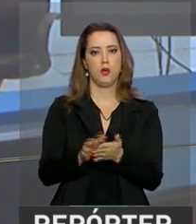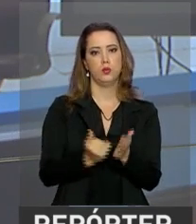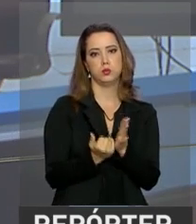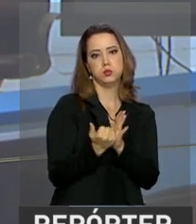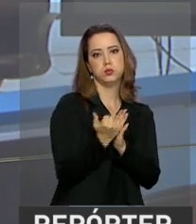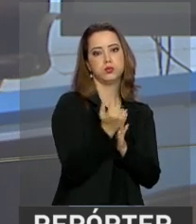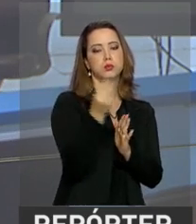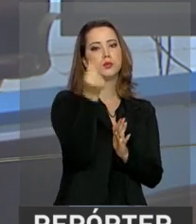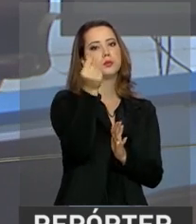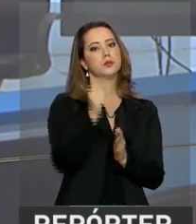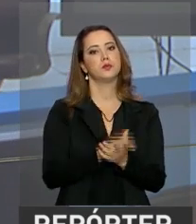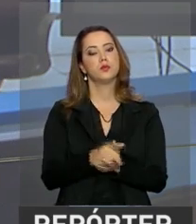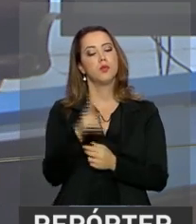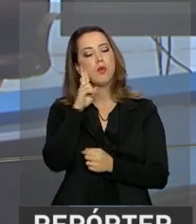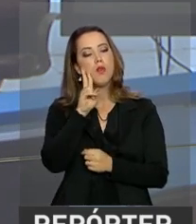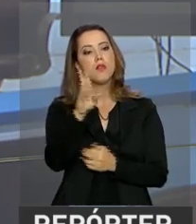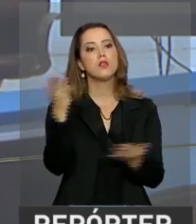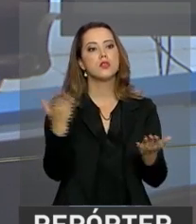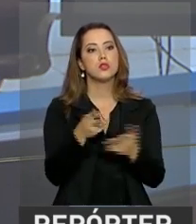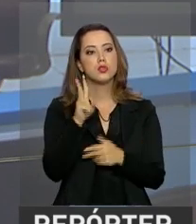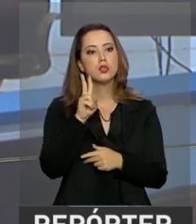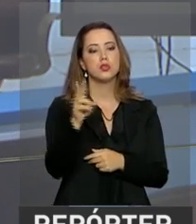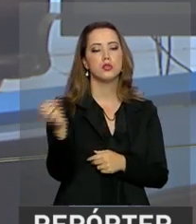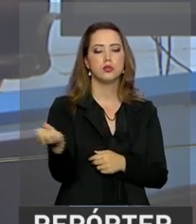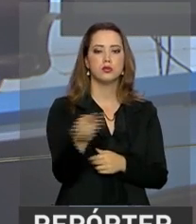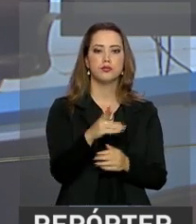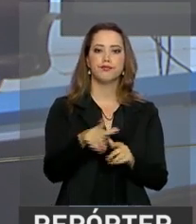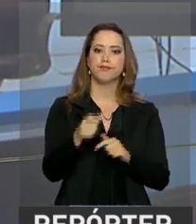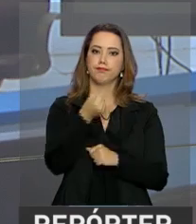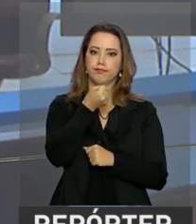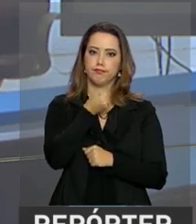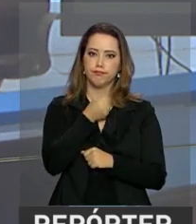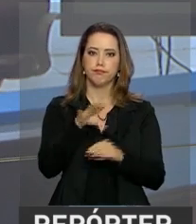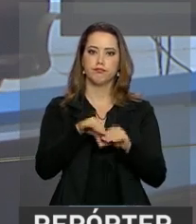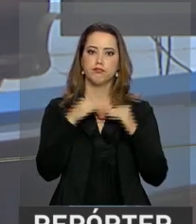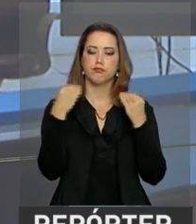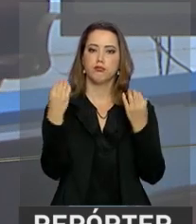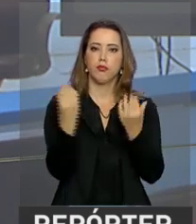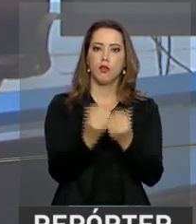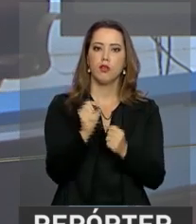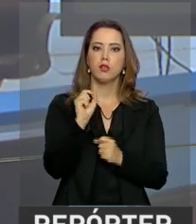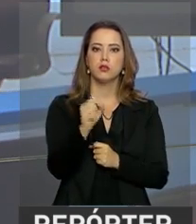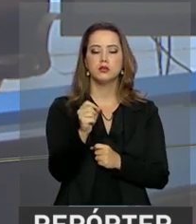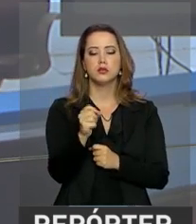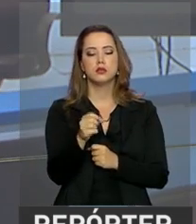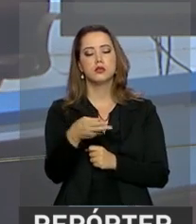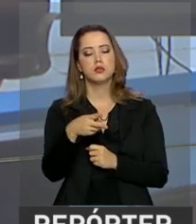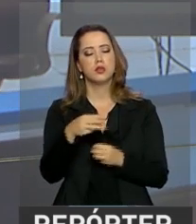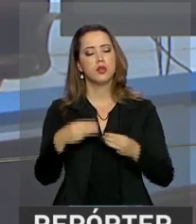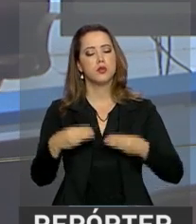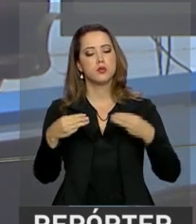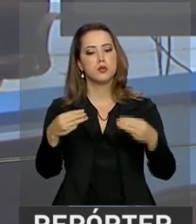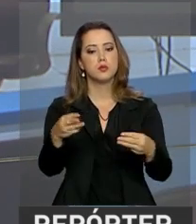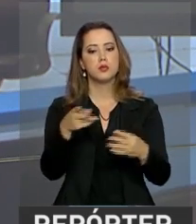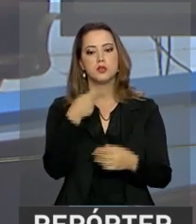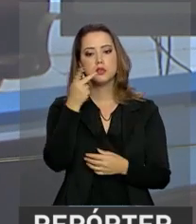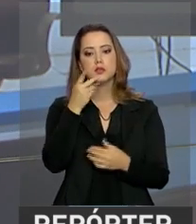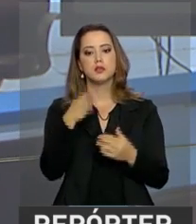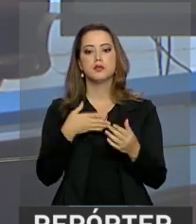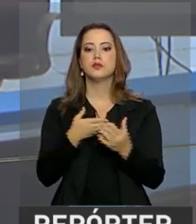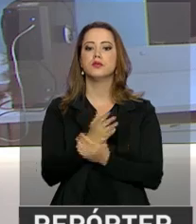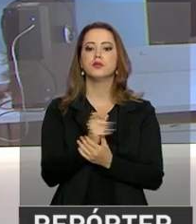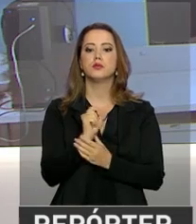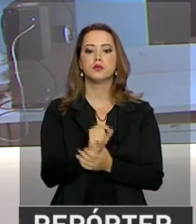prazo assista agora a reapresentação da entrevista coletiva em que ministros comentam as medidas aprovadas no